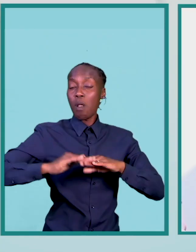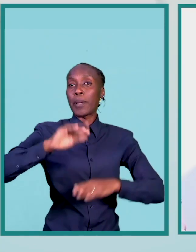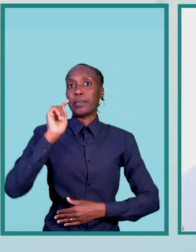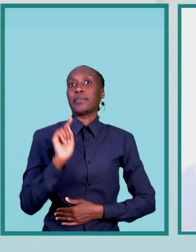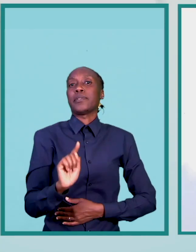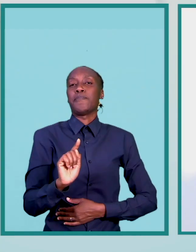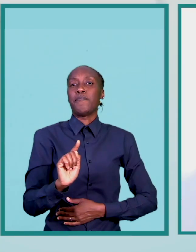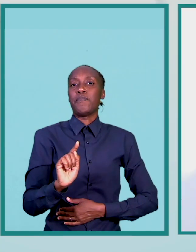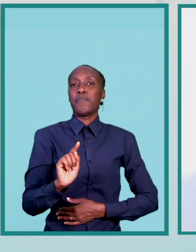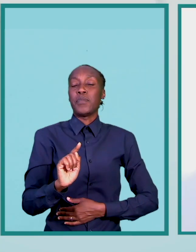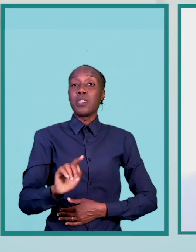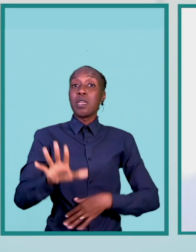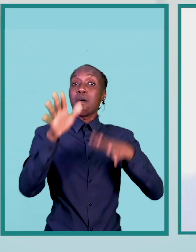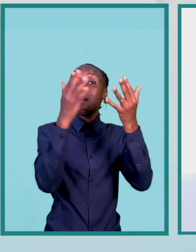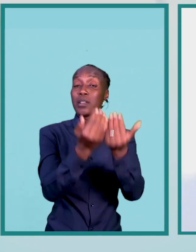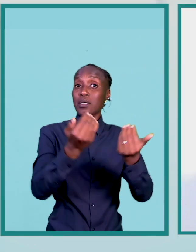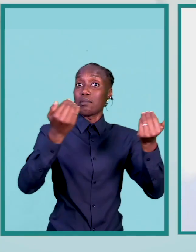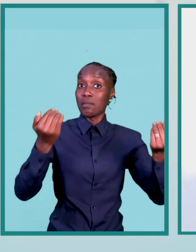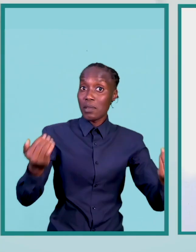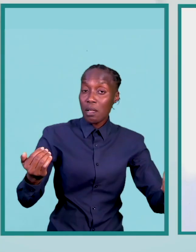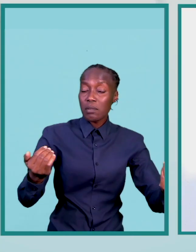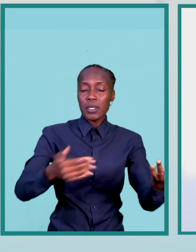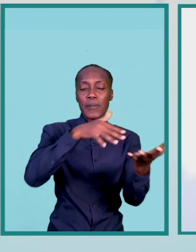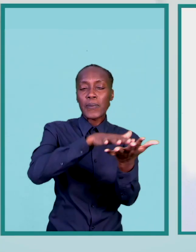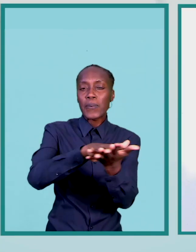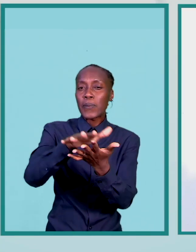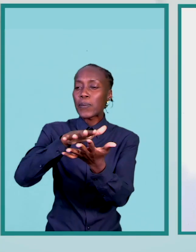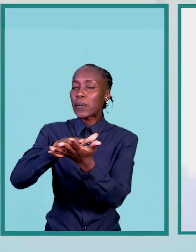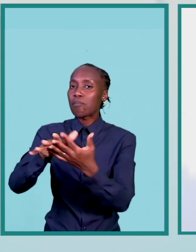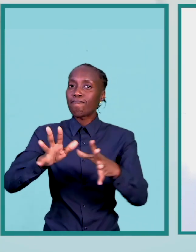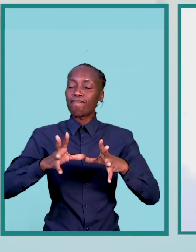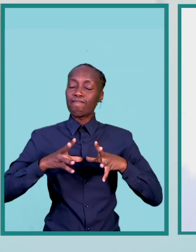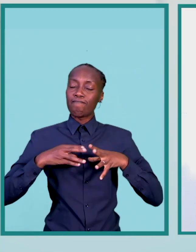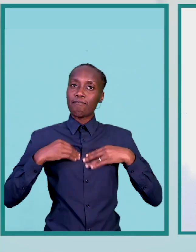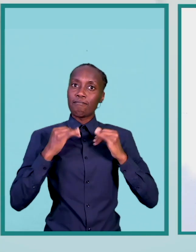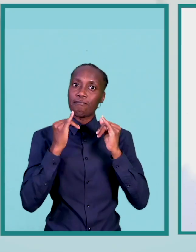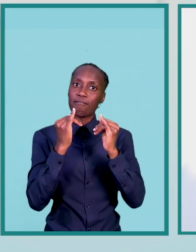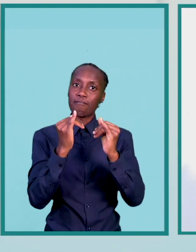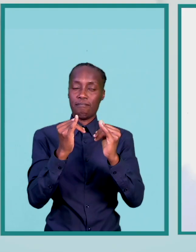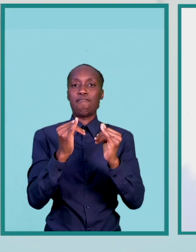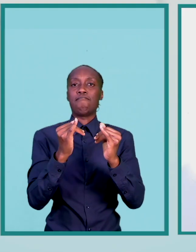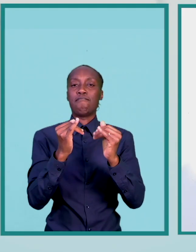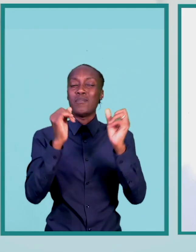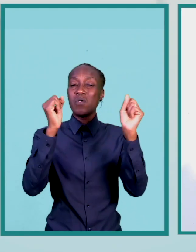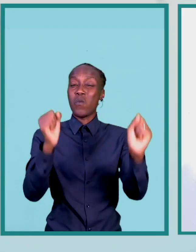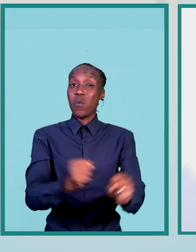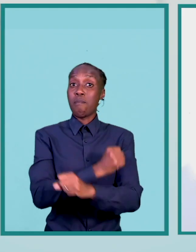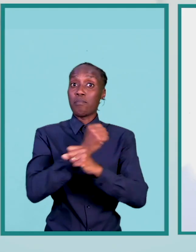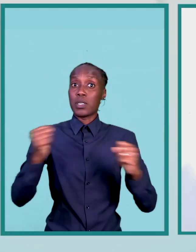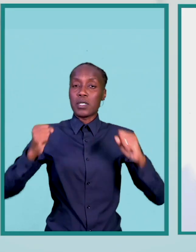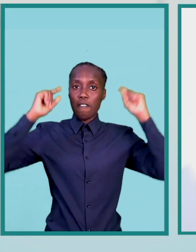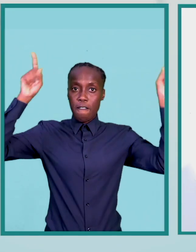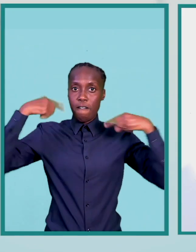nas escolas é mais mesmo para explicar aos nossos meninos que não devem aceitar ou para